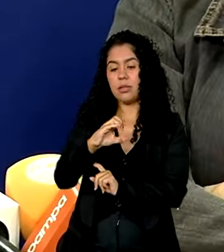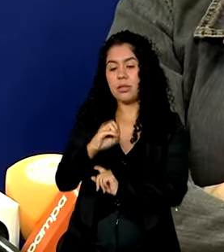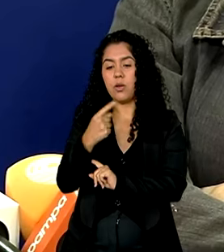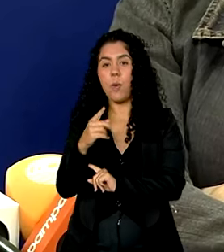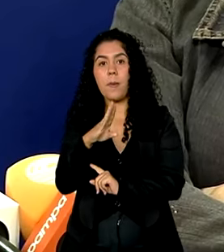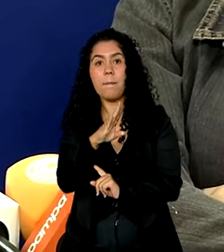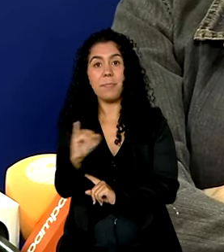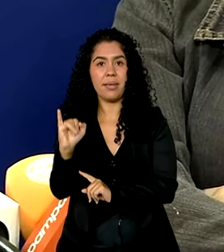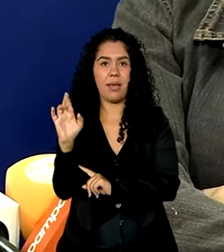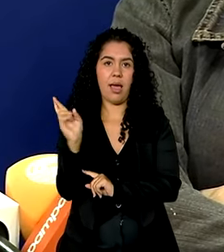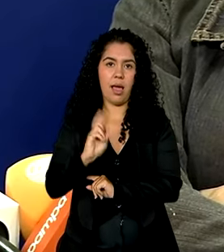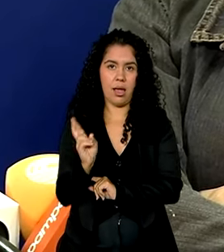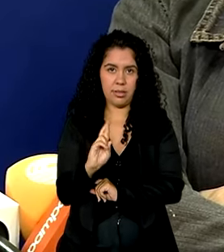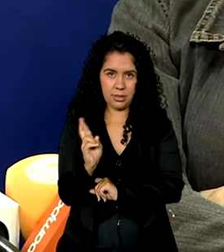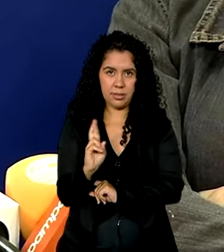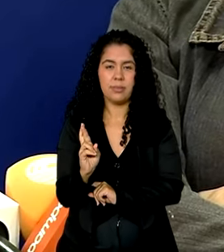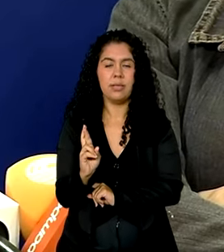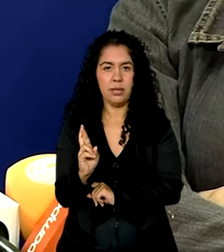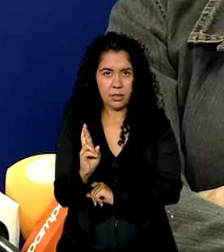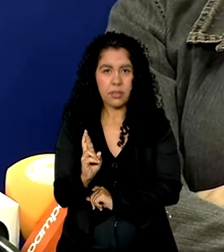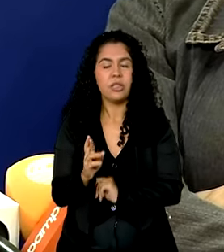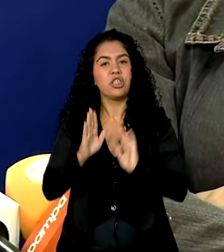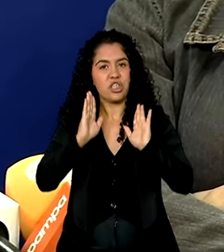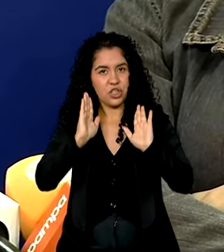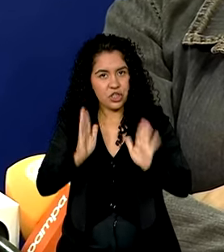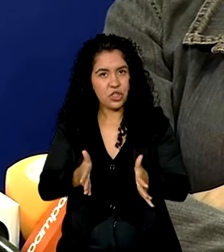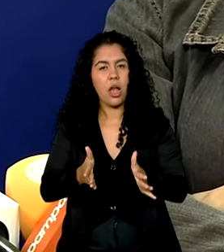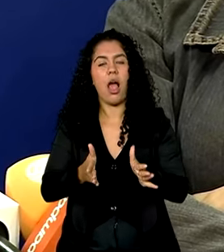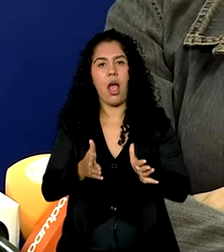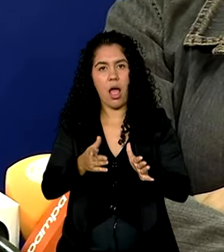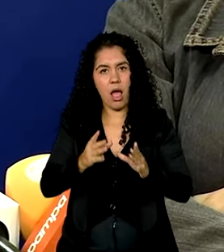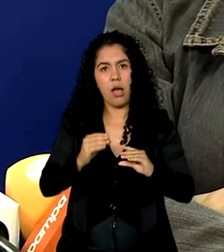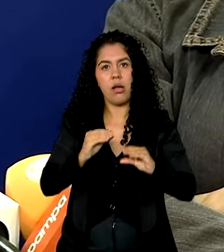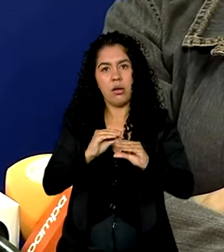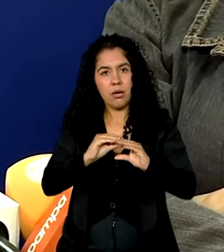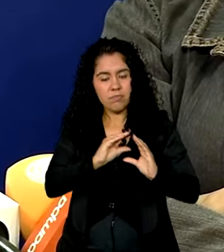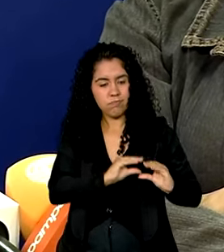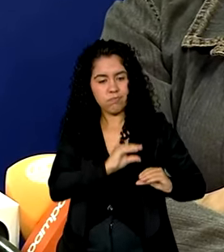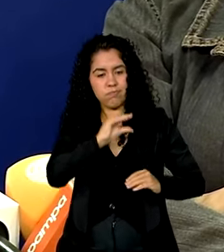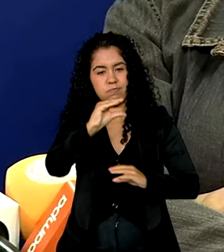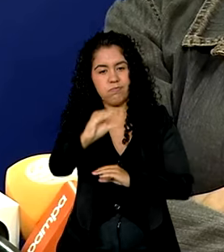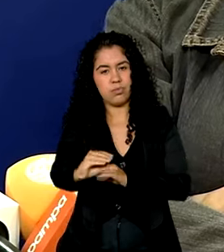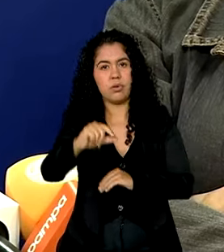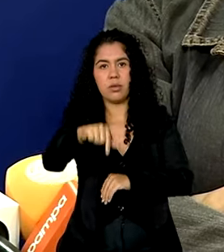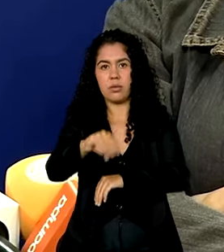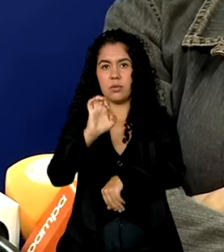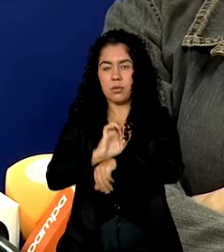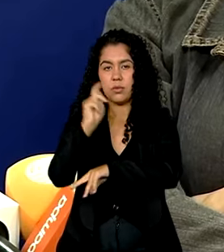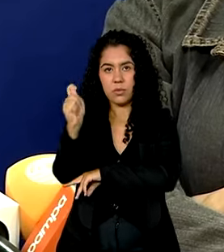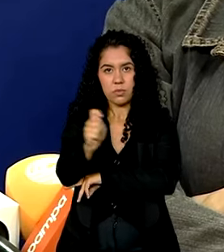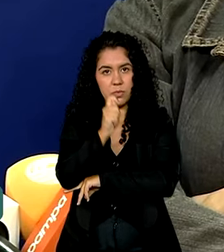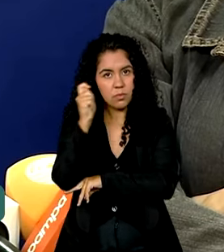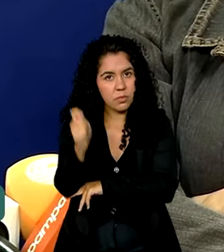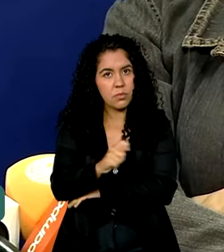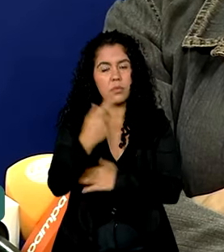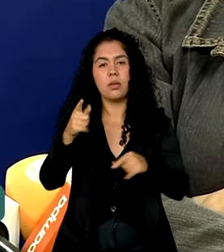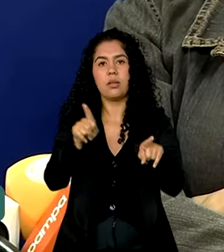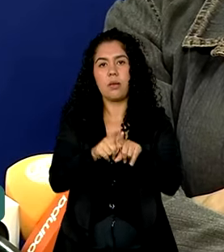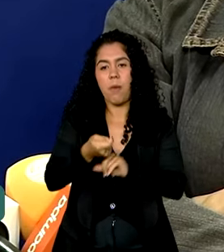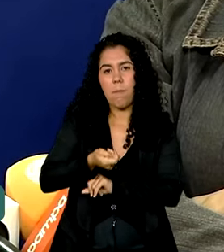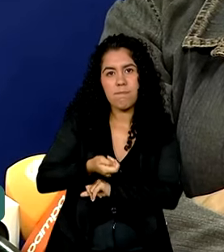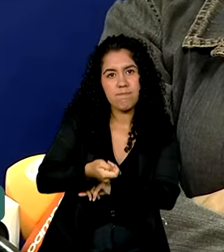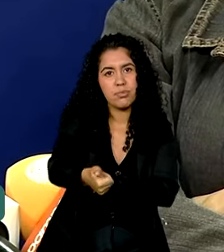101 bilhões de reais que já foram disponibilizados para o Rio Grande do Sul, entre antecipação de